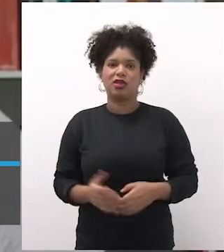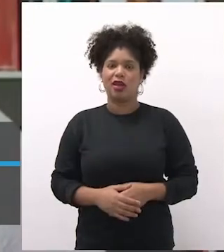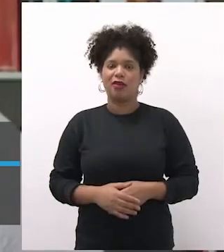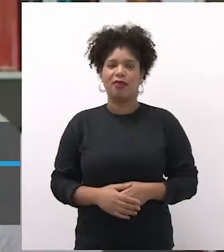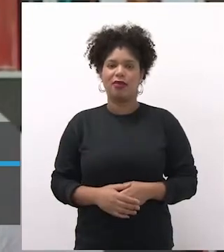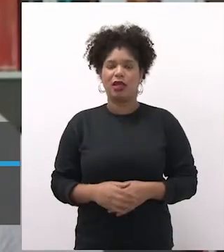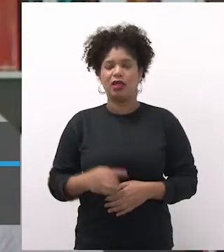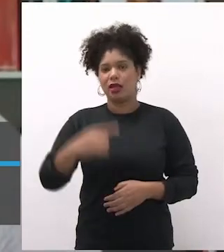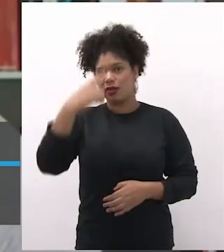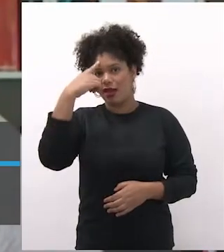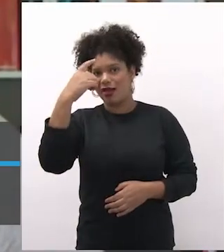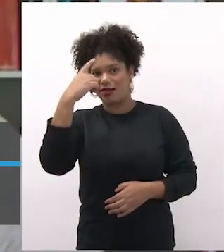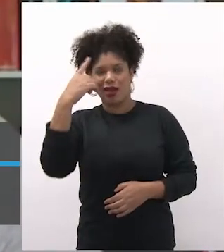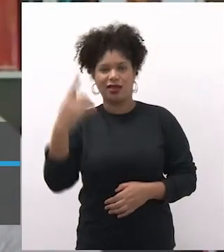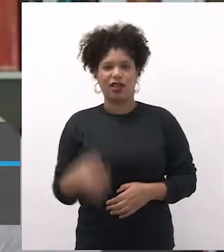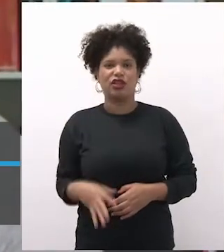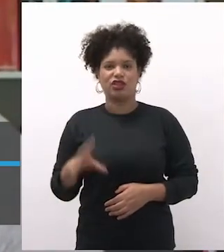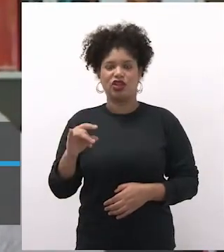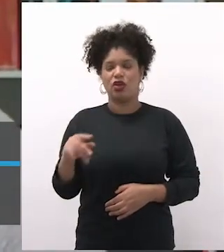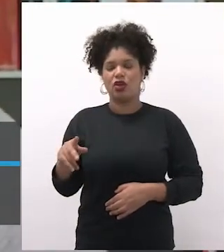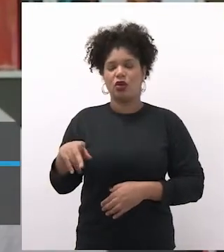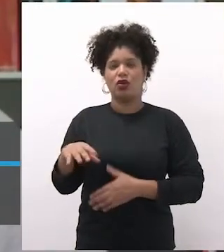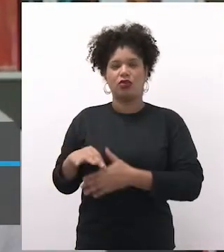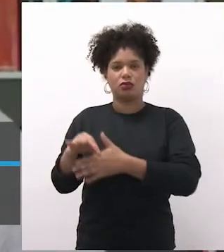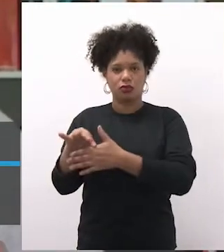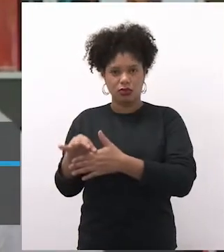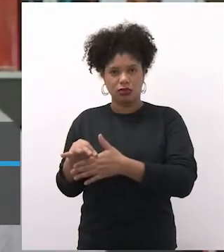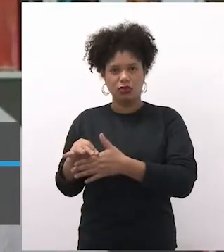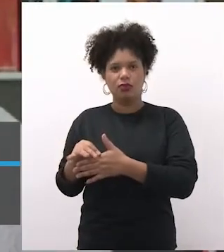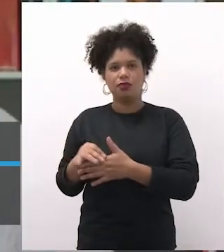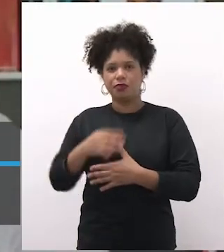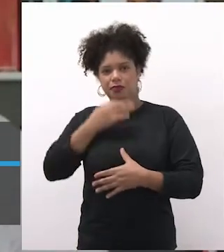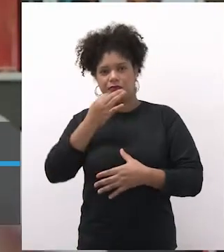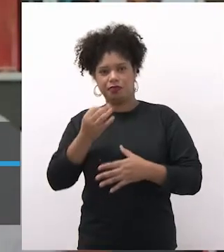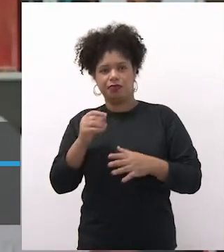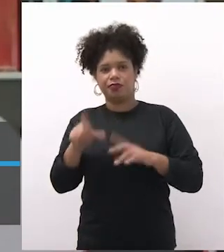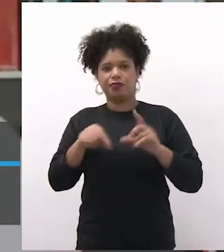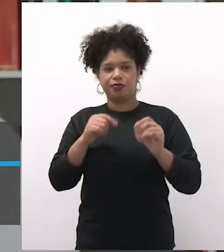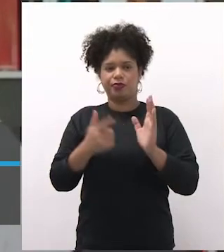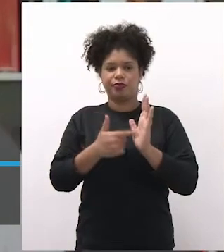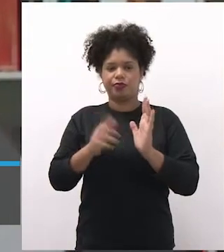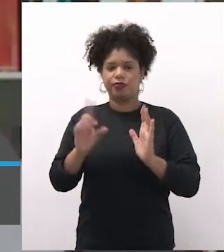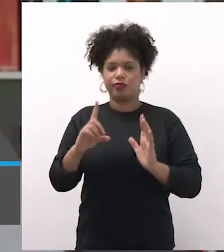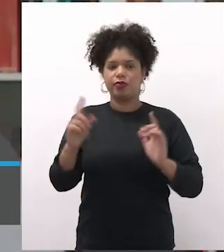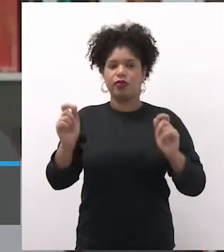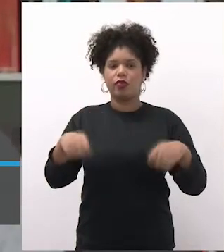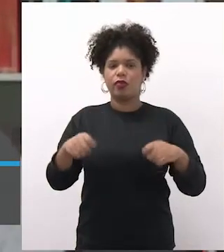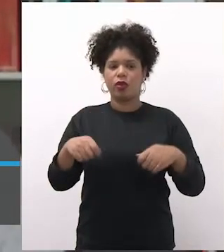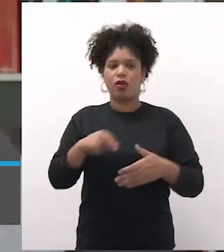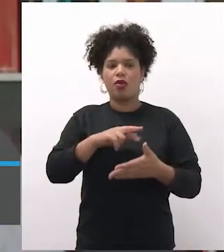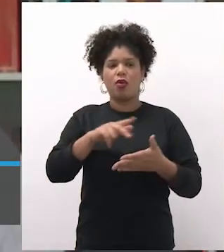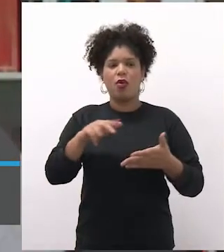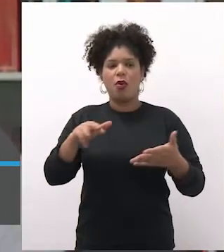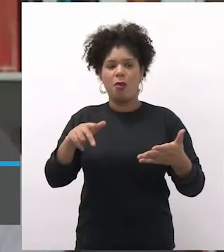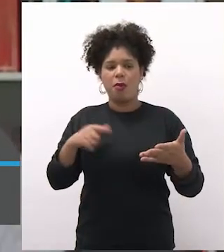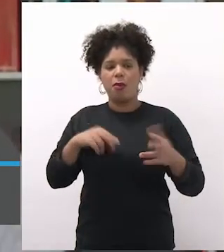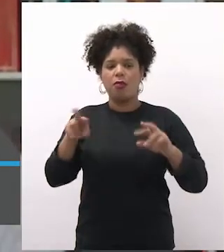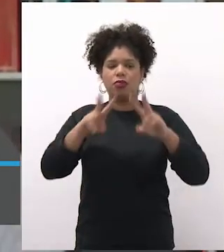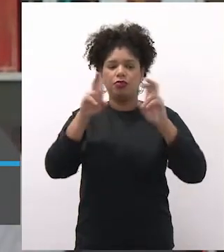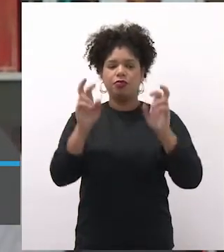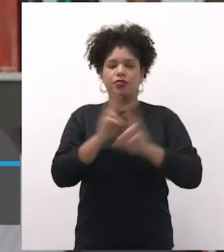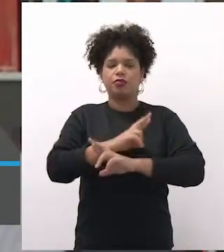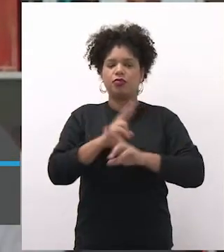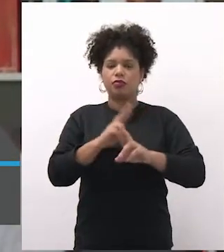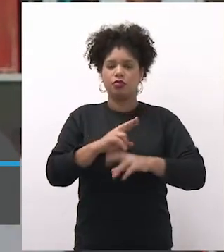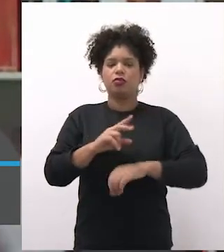partilha ideias, cursos, lives, literaturas, eventos relacionados a essa temática do recorte de